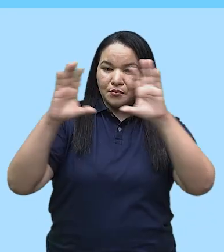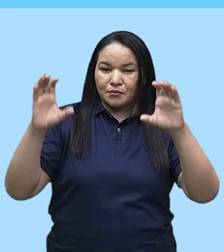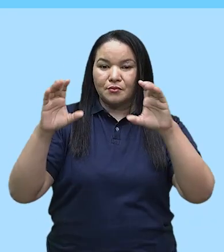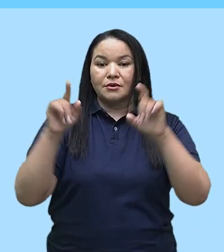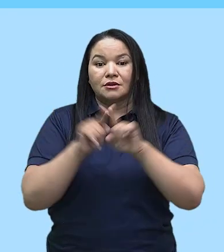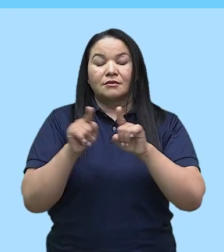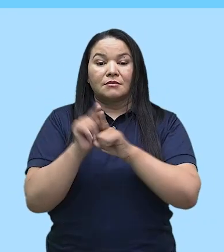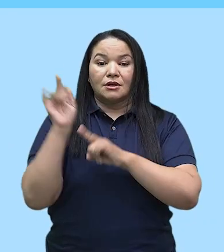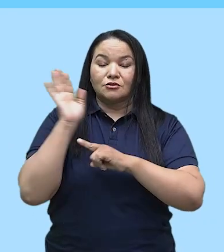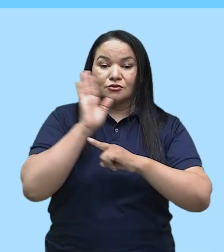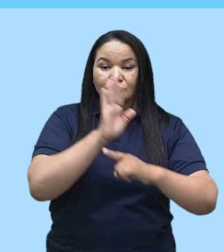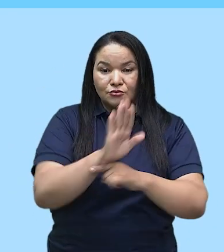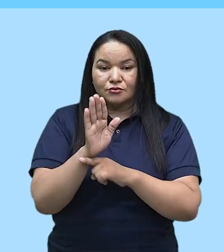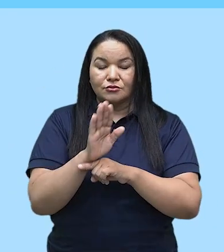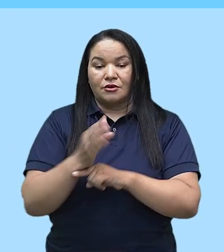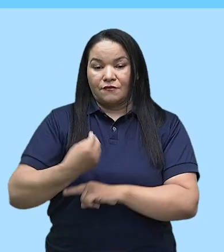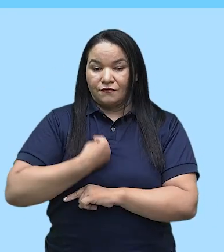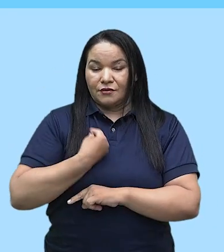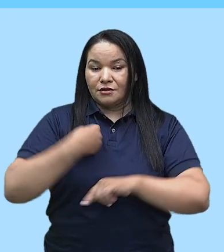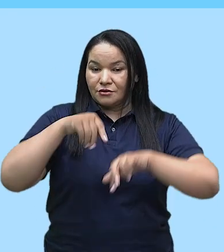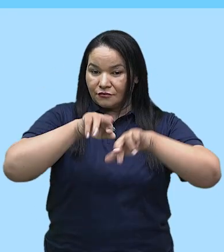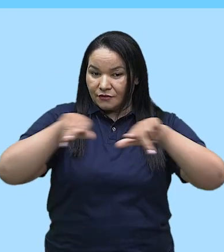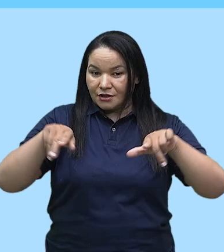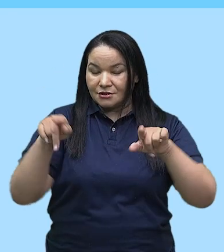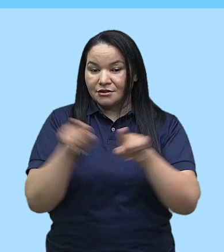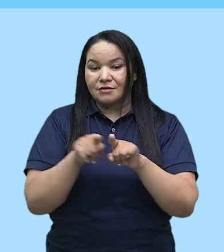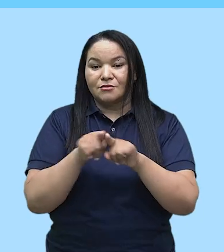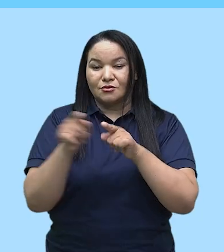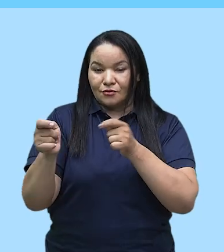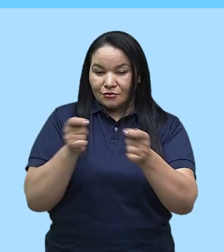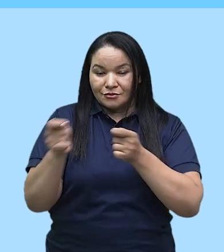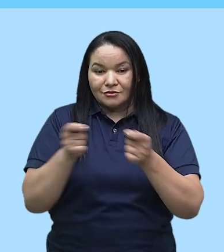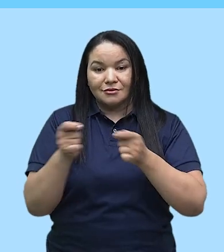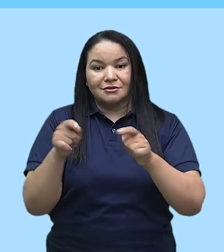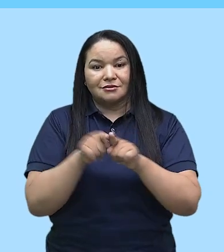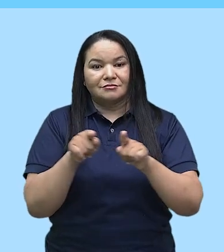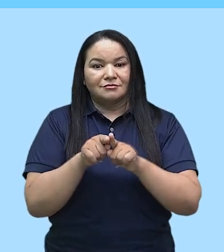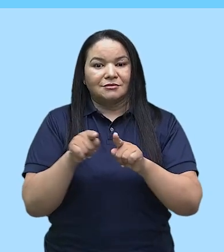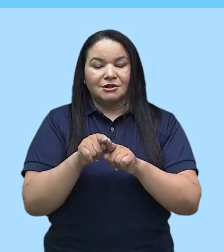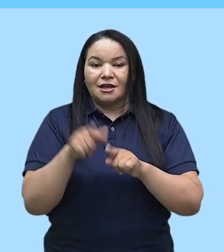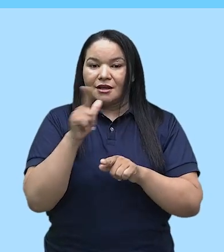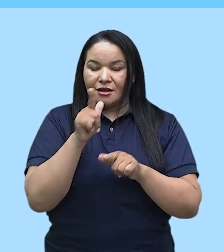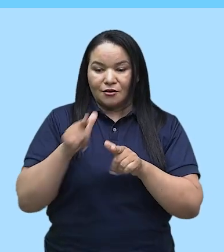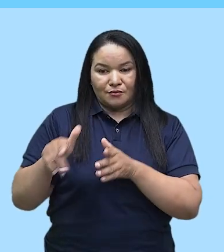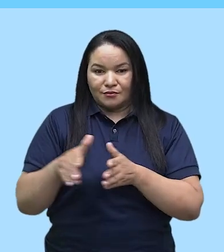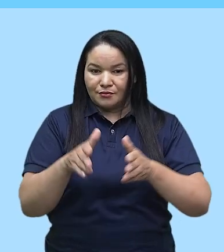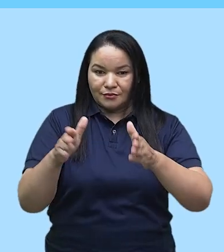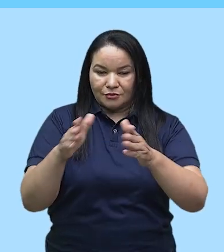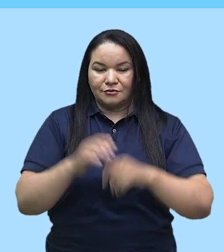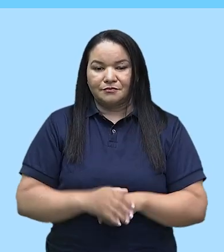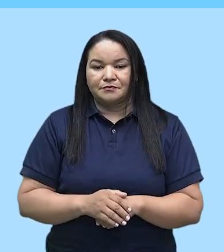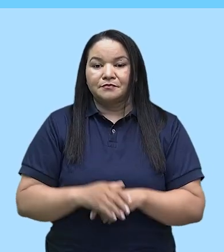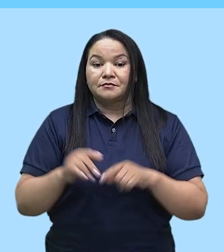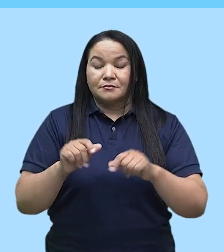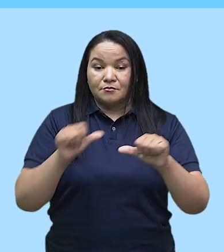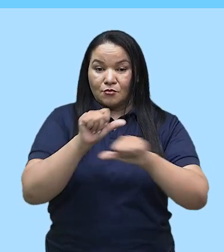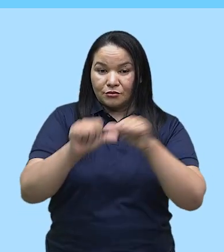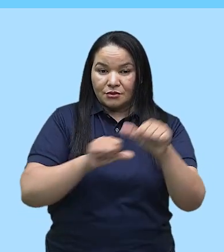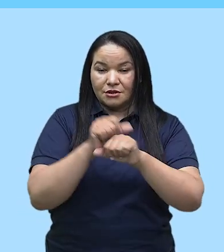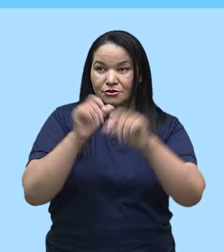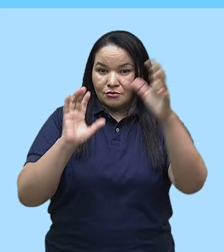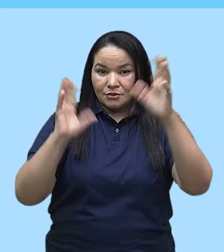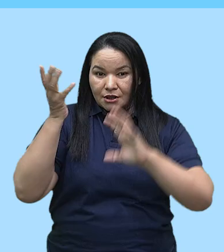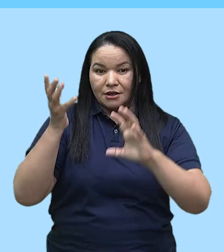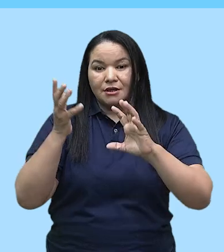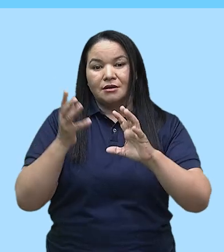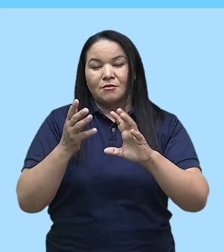para a conservação dos ecossistemas e a gestão sustentável dos recursos hídricos. Alterações nas condições climáticas,